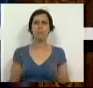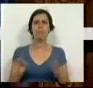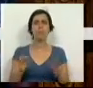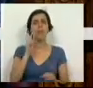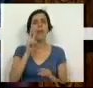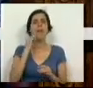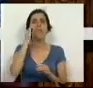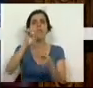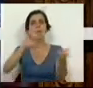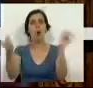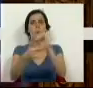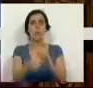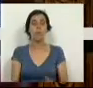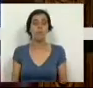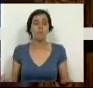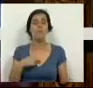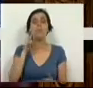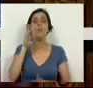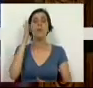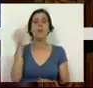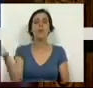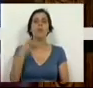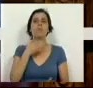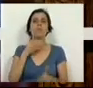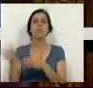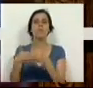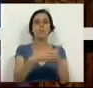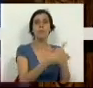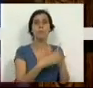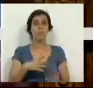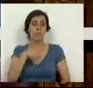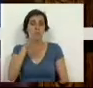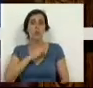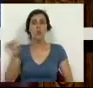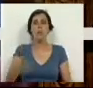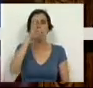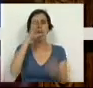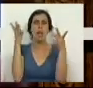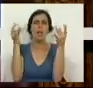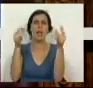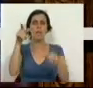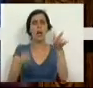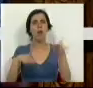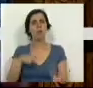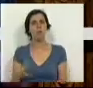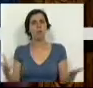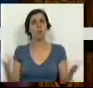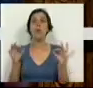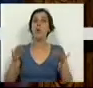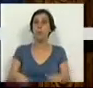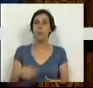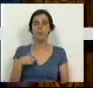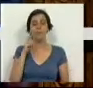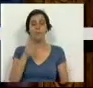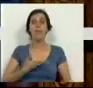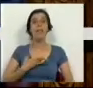a ver o filme ao contrário. Olhamos para o número de falências e temos que dizer que o Sr. Primeiro-Ministro está a brincar com os portugueses. E, por fim, quando